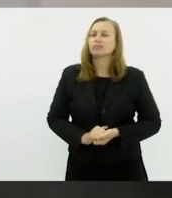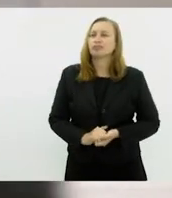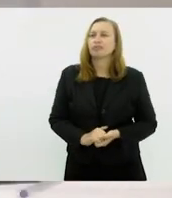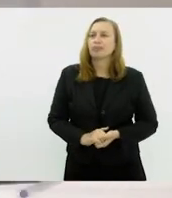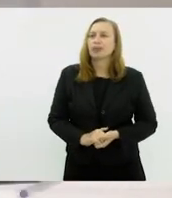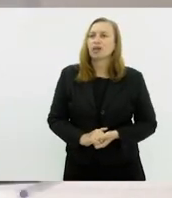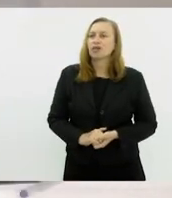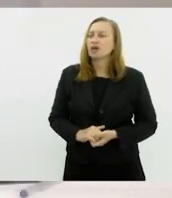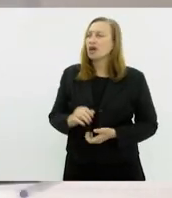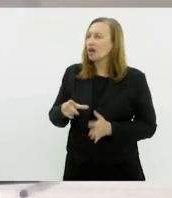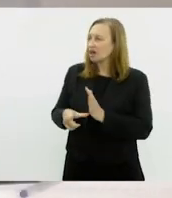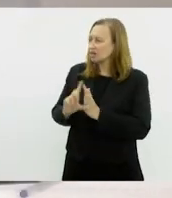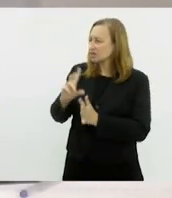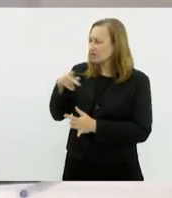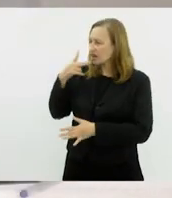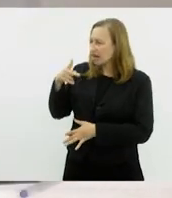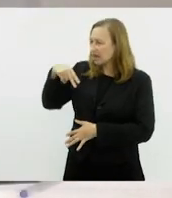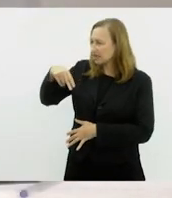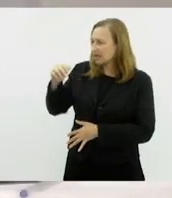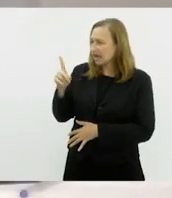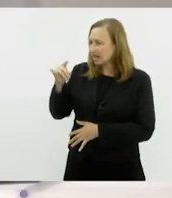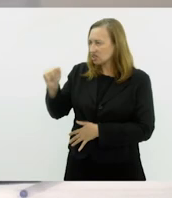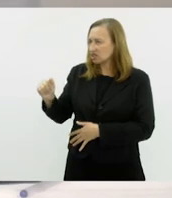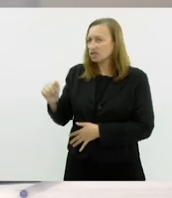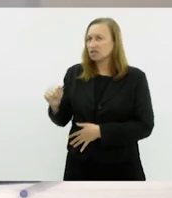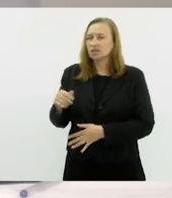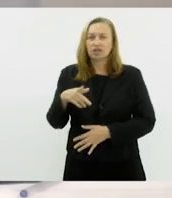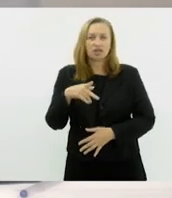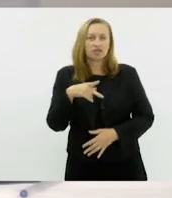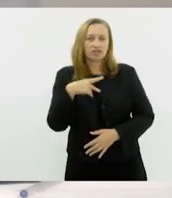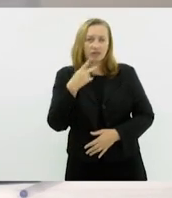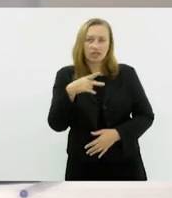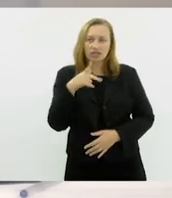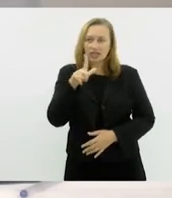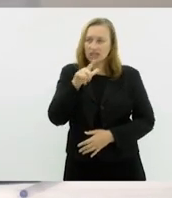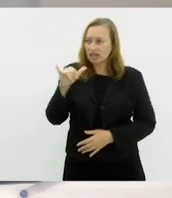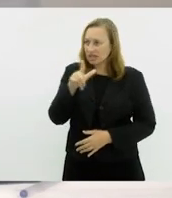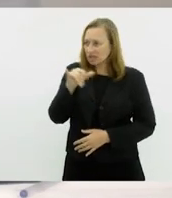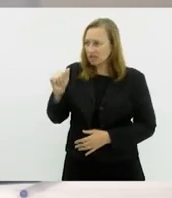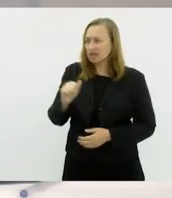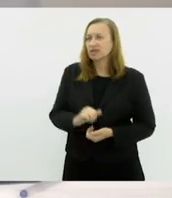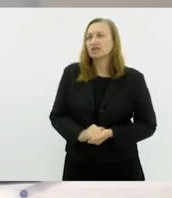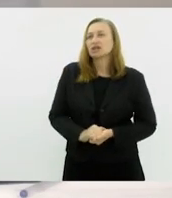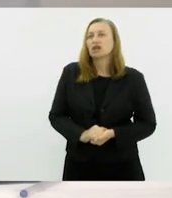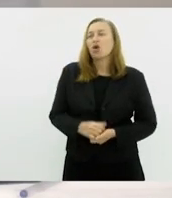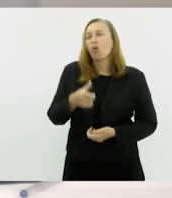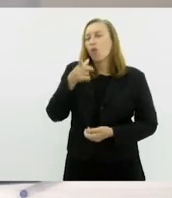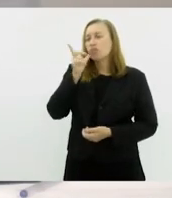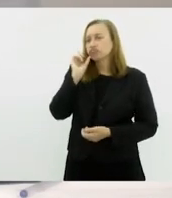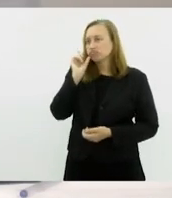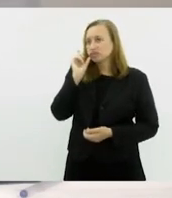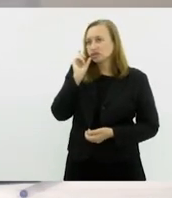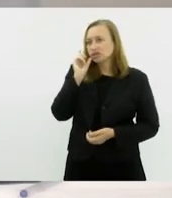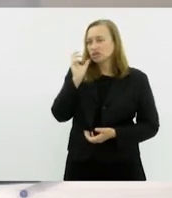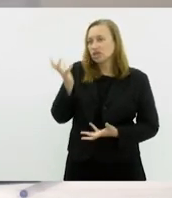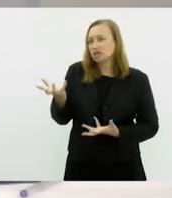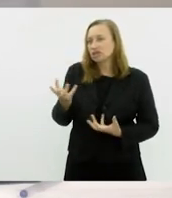Nádia e me referindo aqui a a Liliam Liliam eu ontem